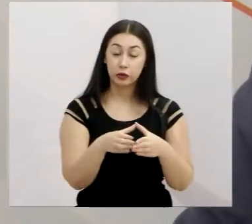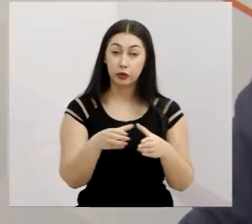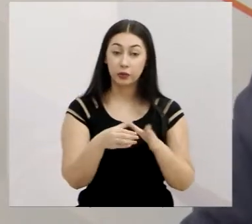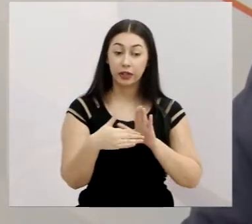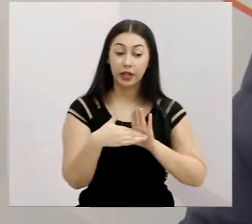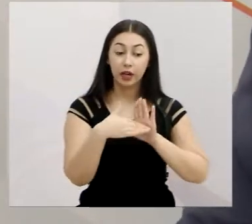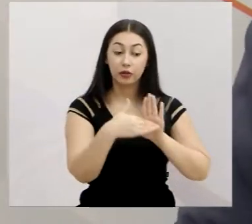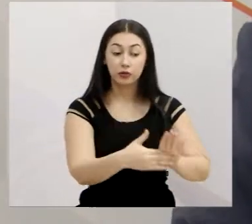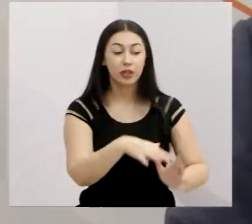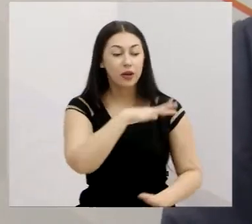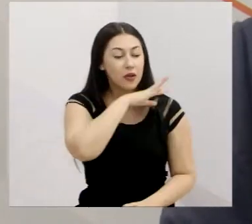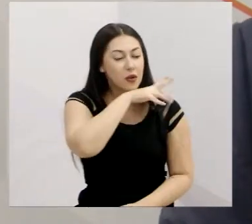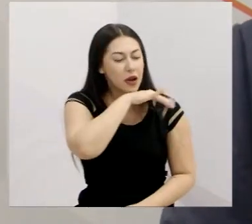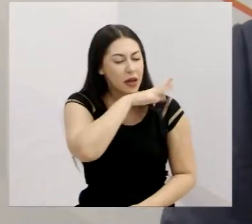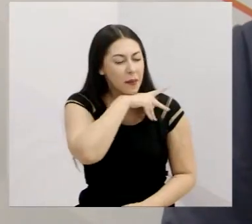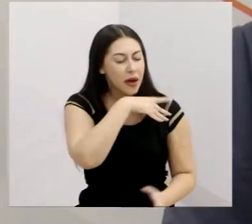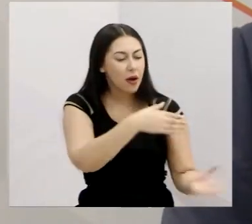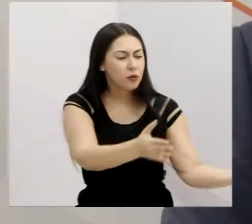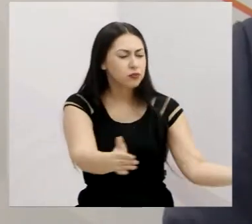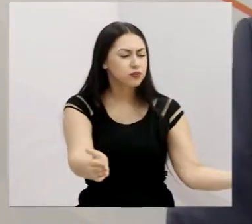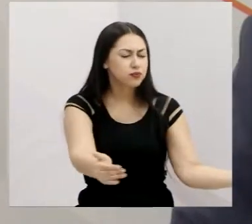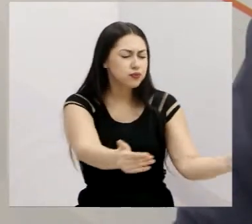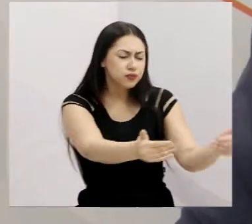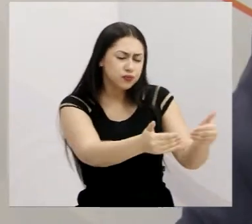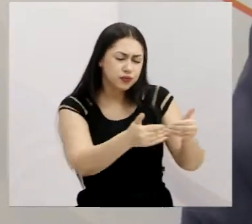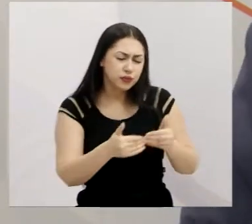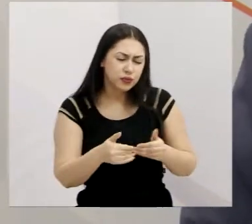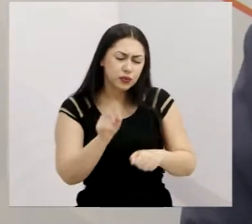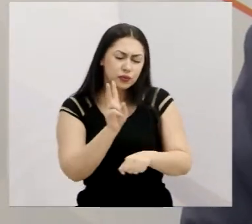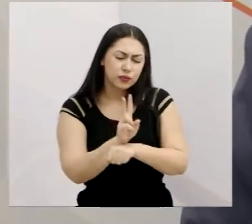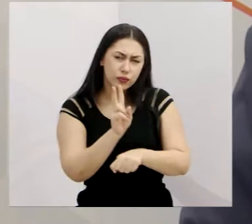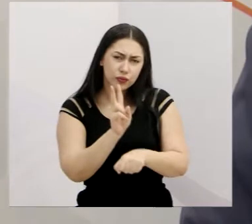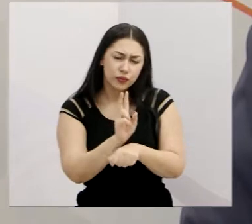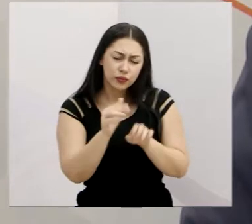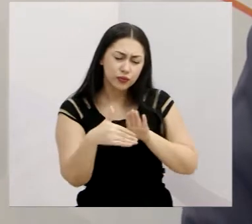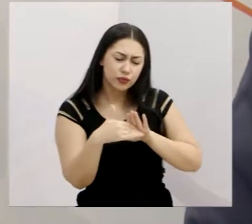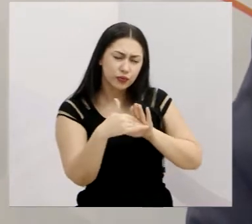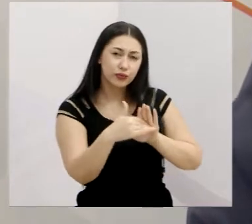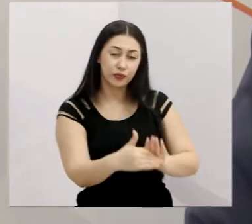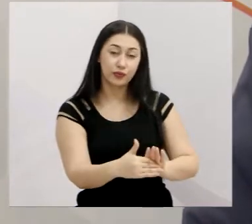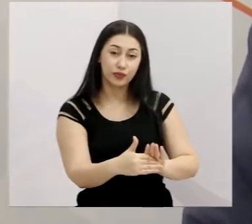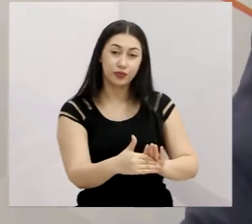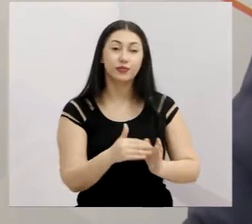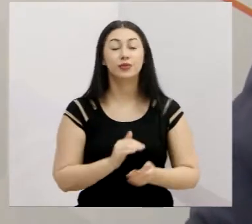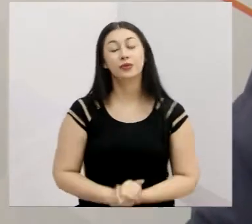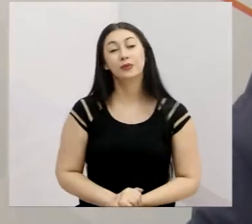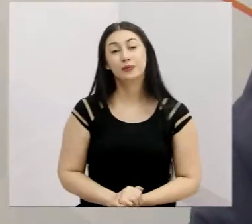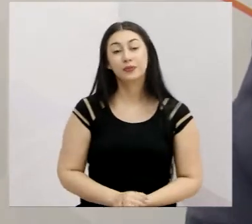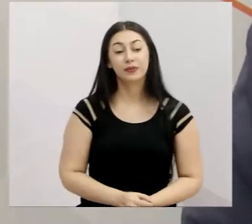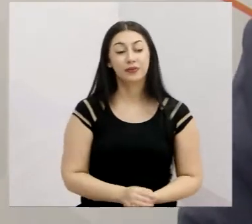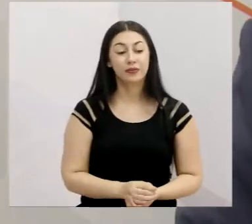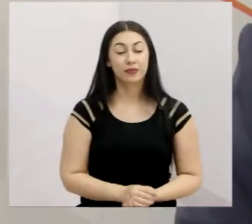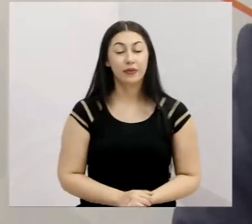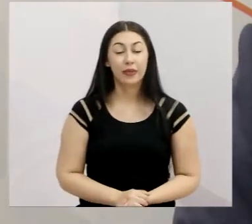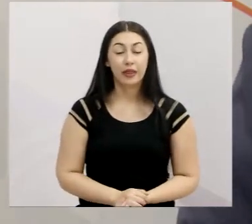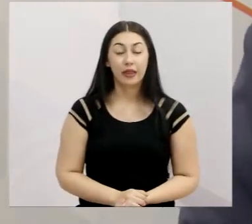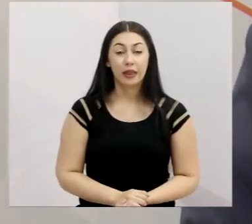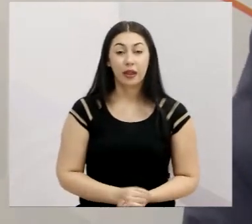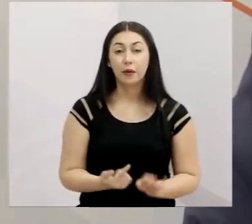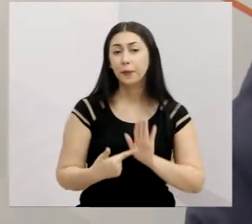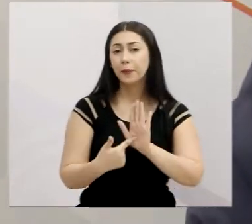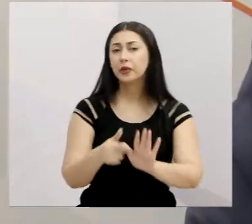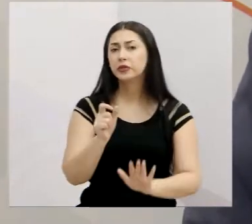a recolher os animais abandonados dando o conforto dando assistência para esses animais que vivem abandonados pela rua